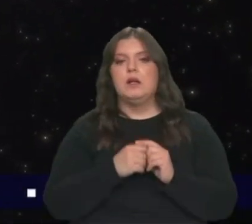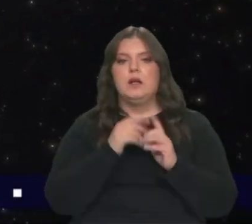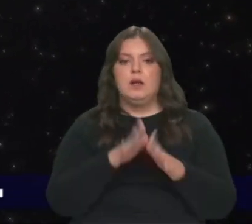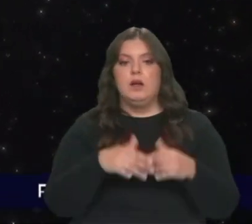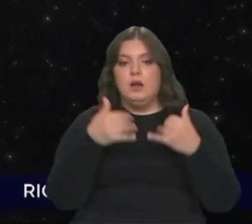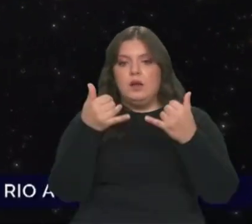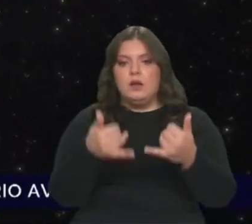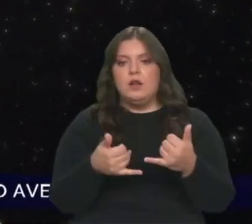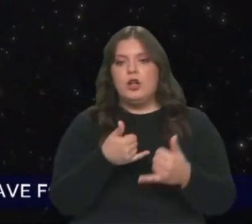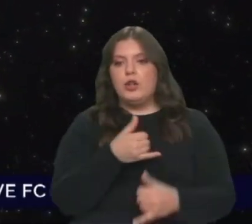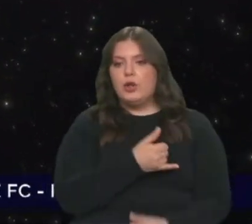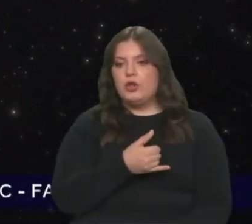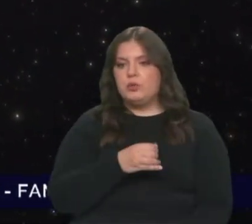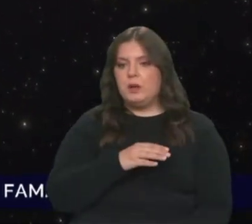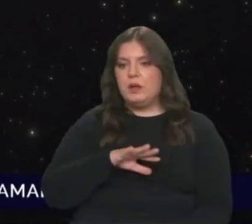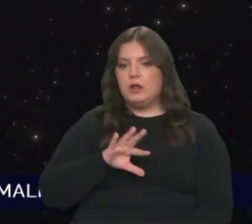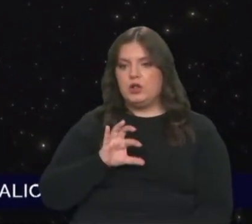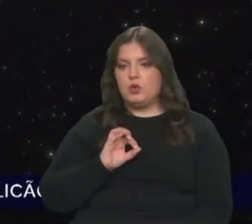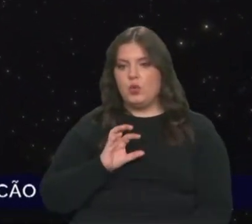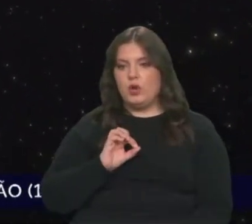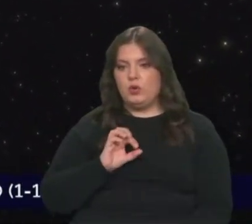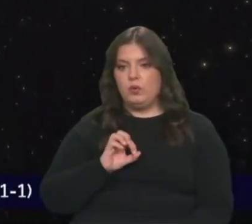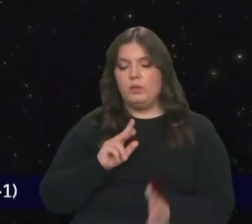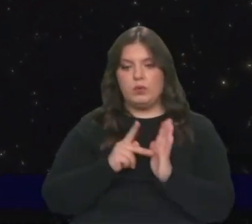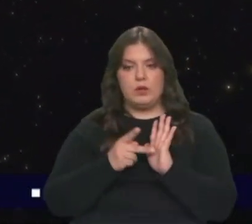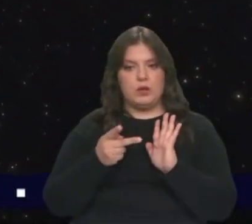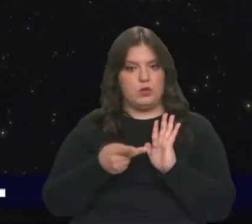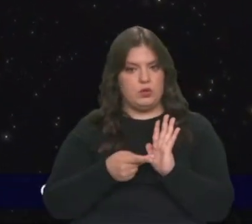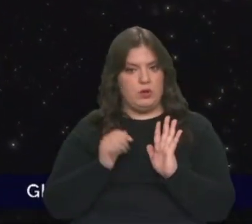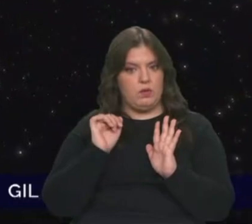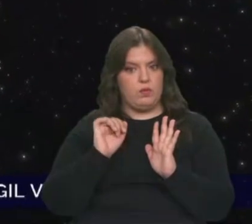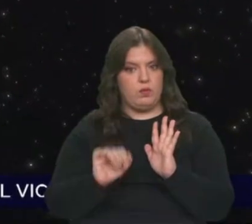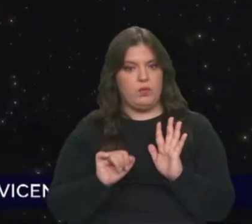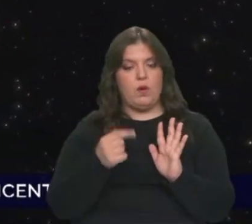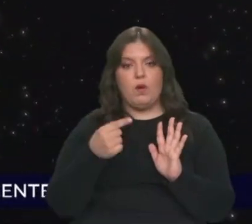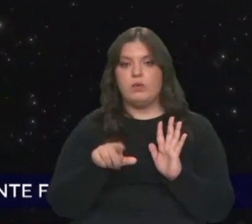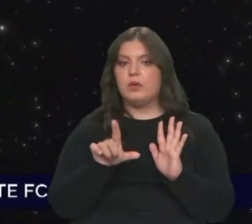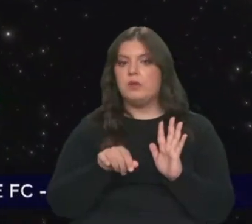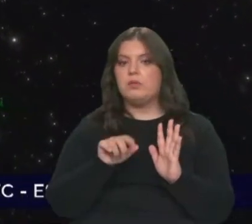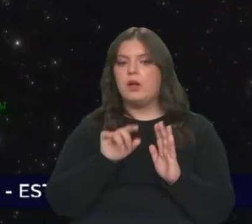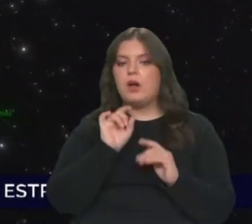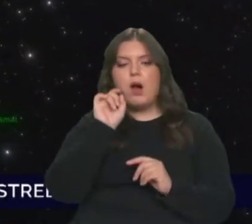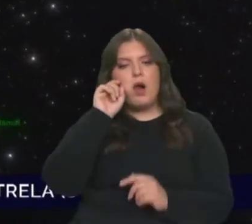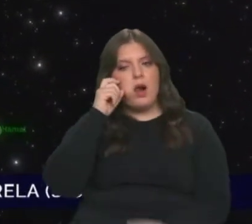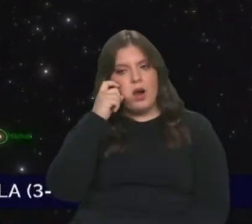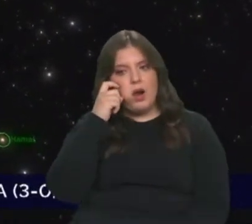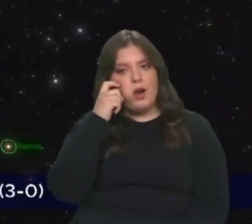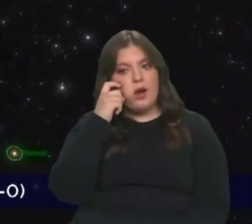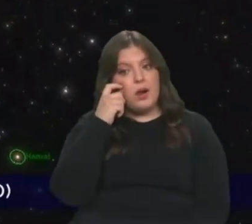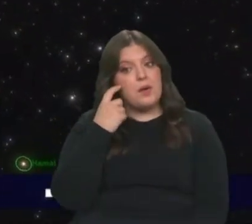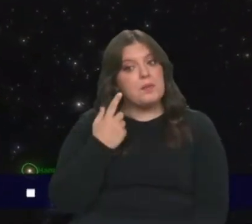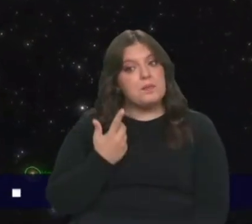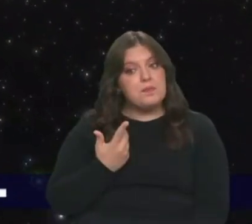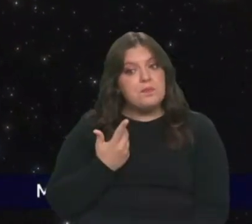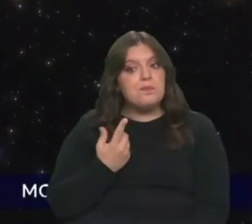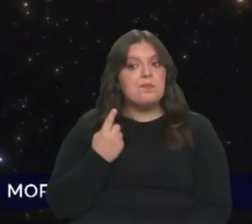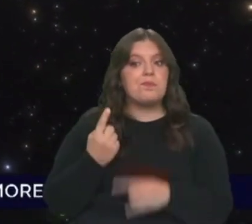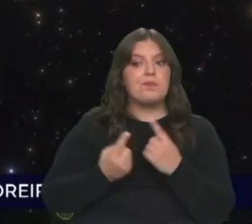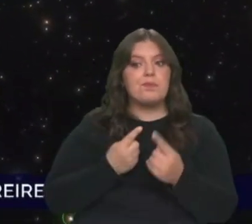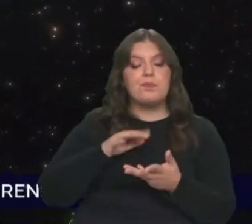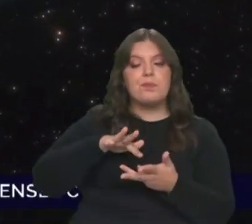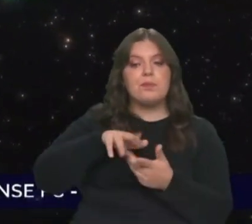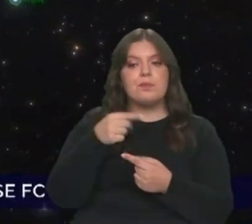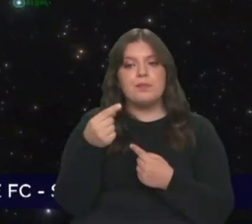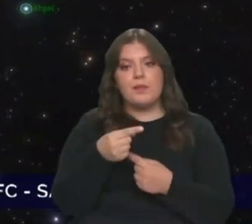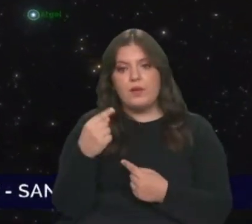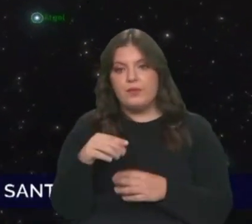para 2018, e em 2018, com a tecnologia de 2018, houve também outra suspeita de que há ali um outro planeta,